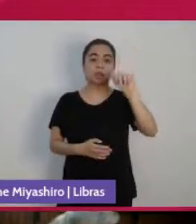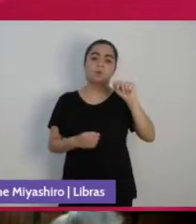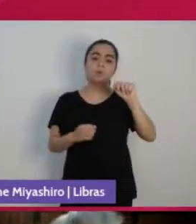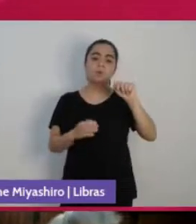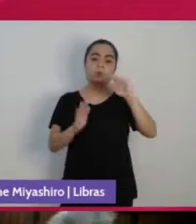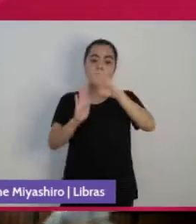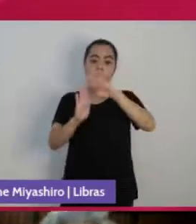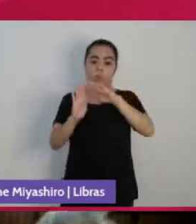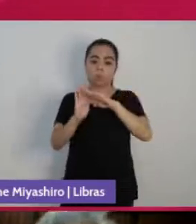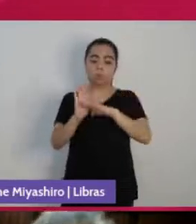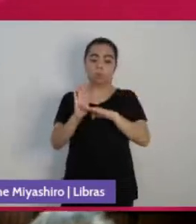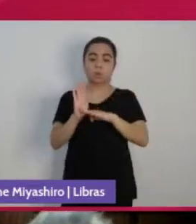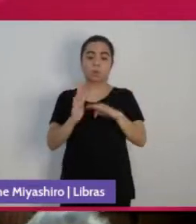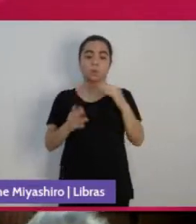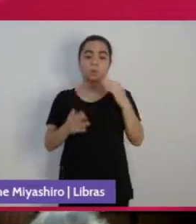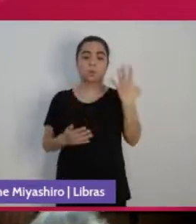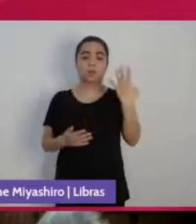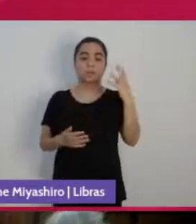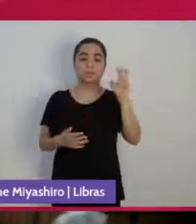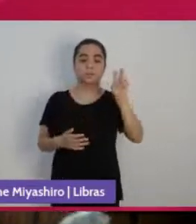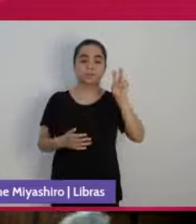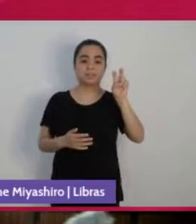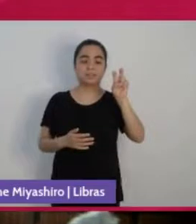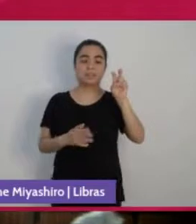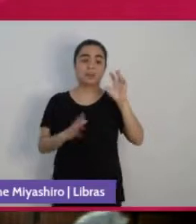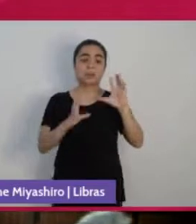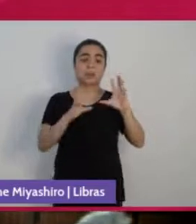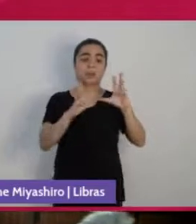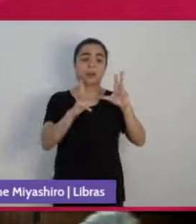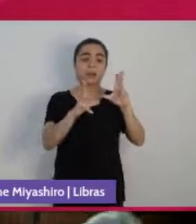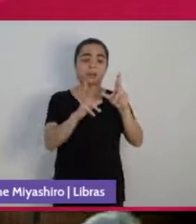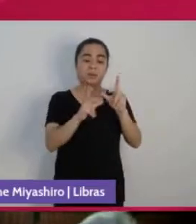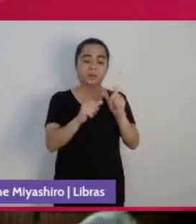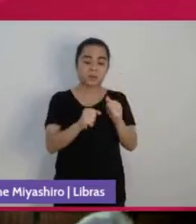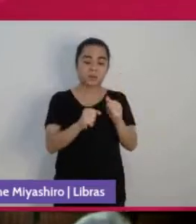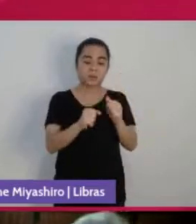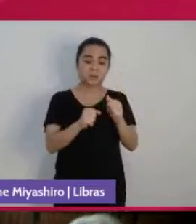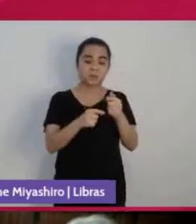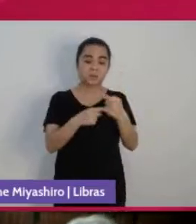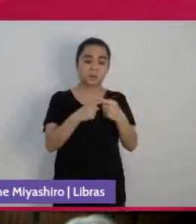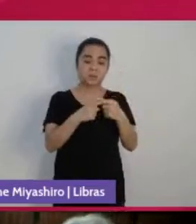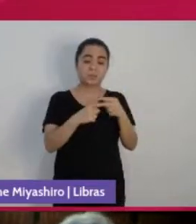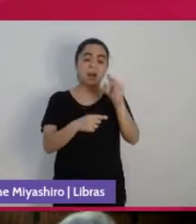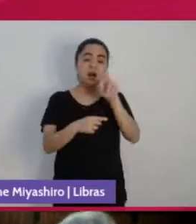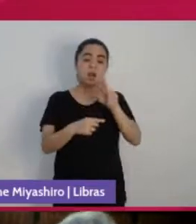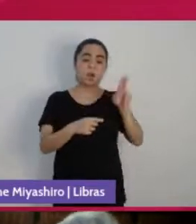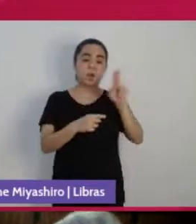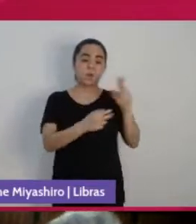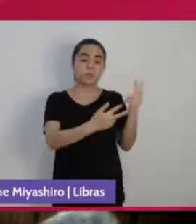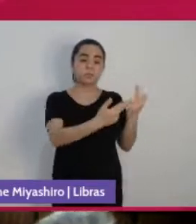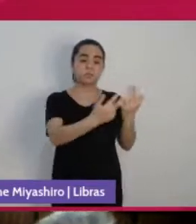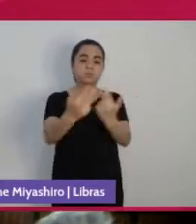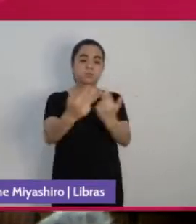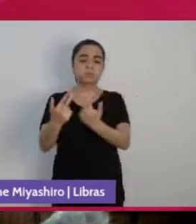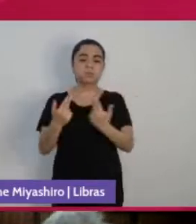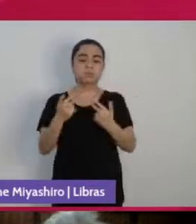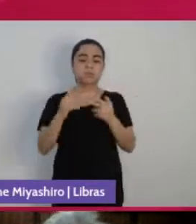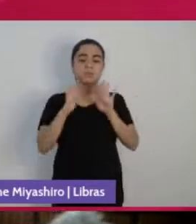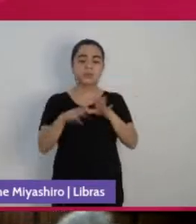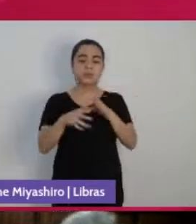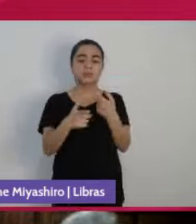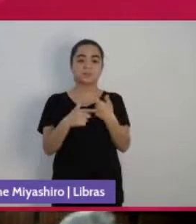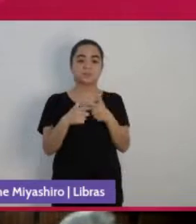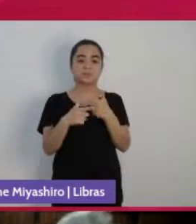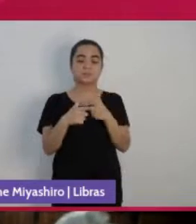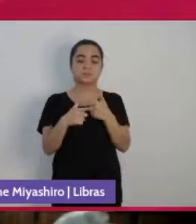posicionamento 45 graus para todas as pacientes para uniformizar o posicionamento. Só que o grande problema é que as